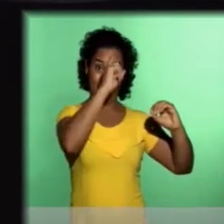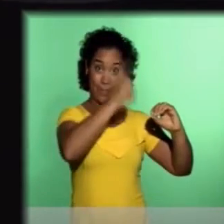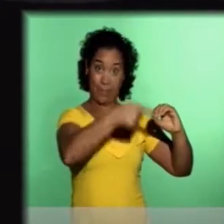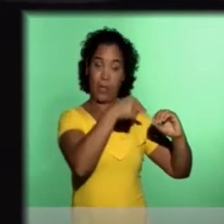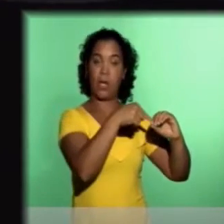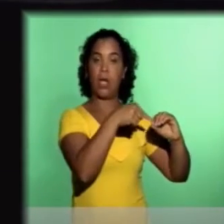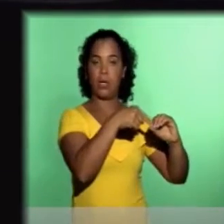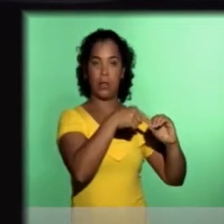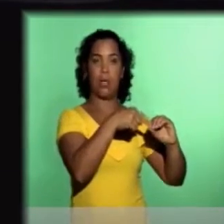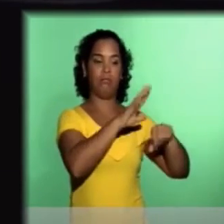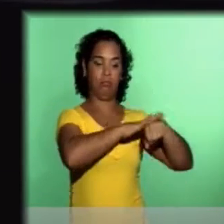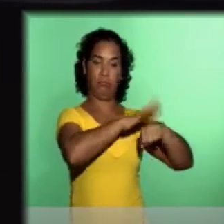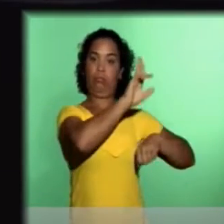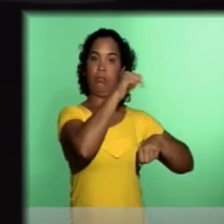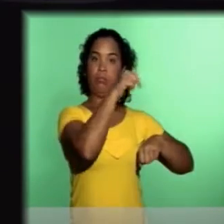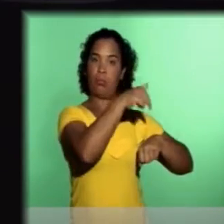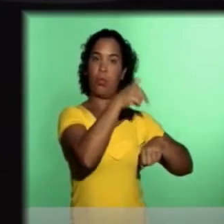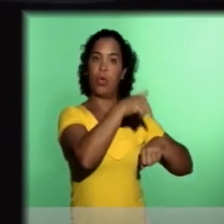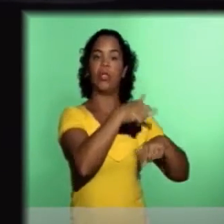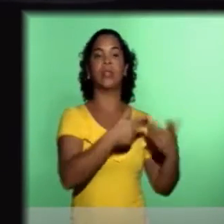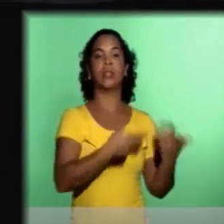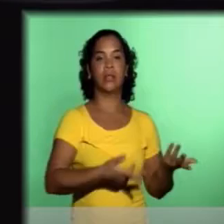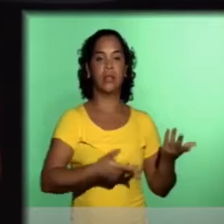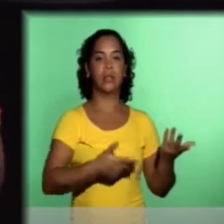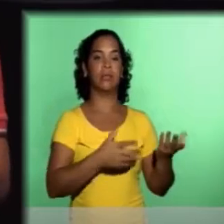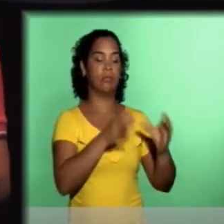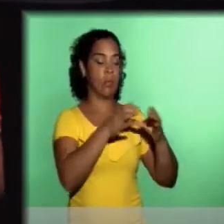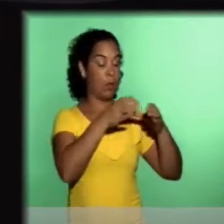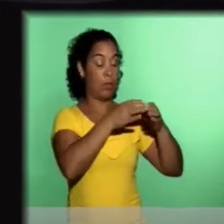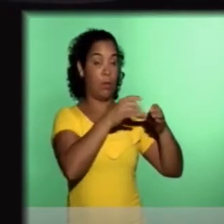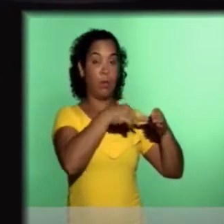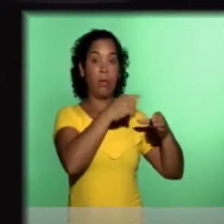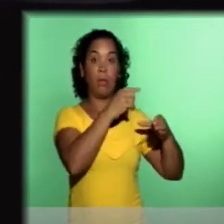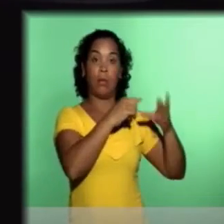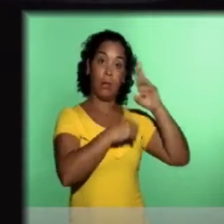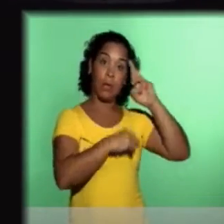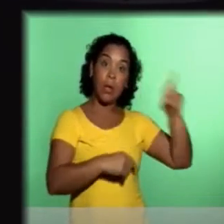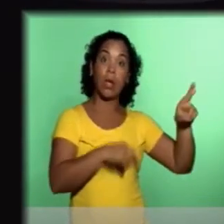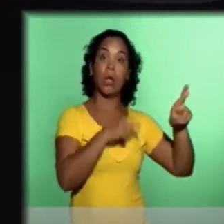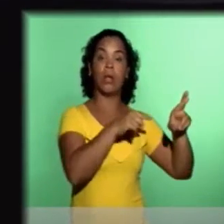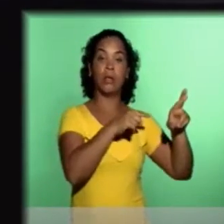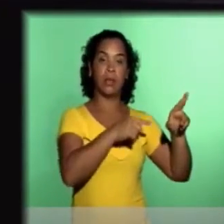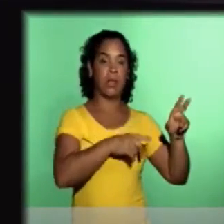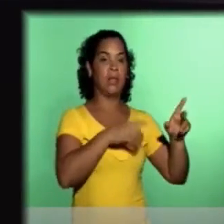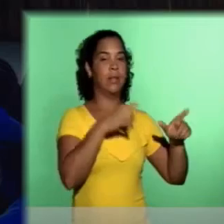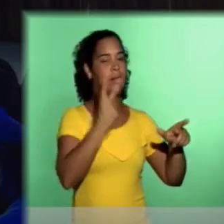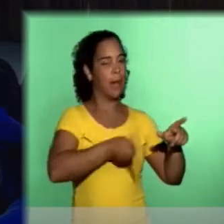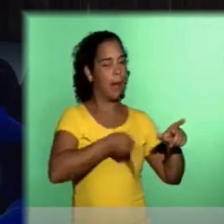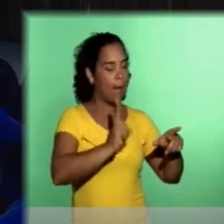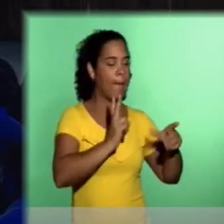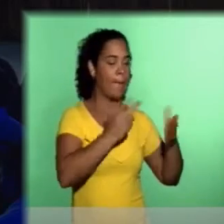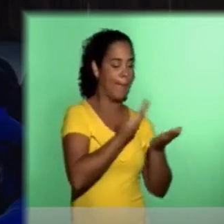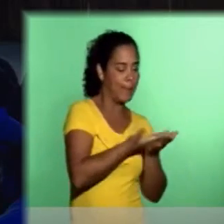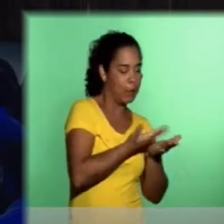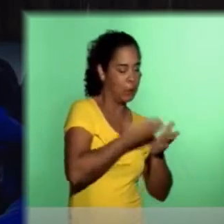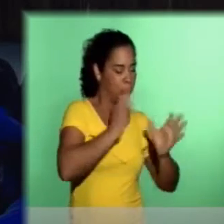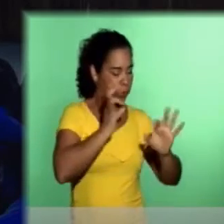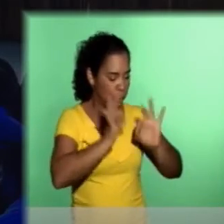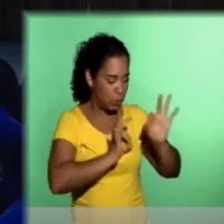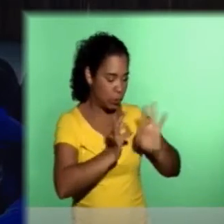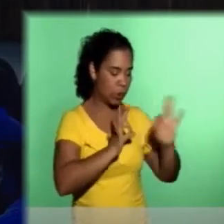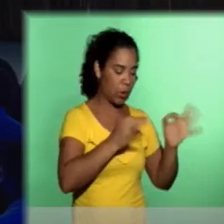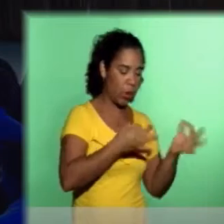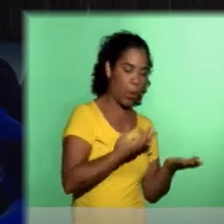o Instituto das Nações Unidas, né, o órgão das Nações Unidas, que se dedica à educação e à cultura e à